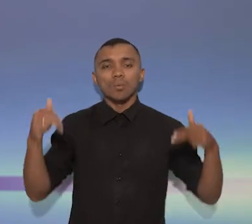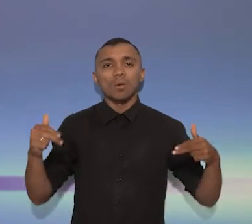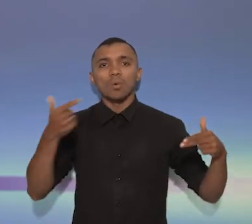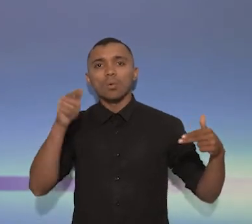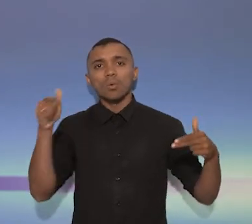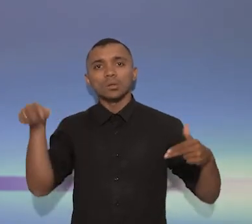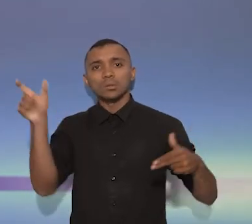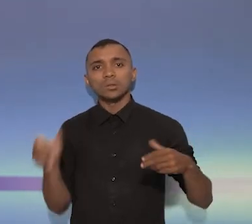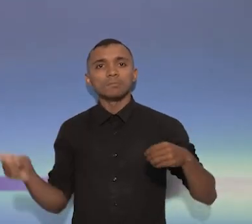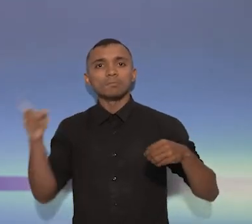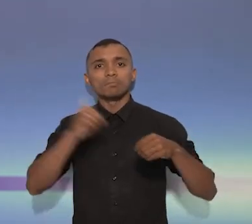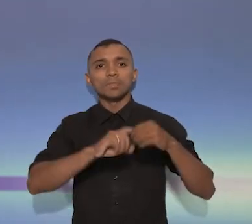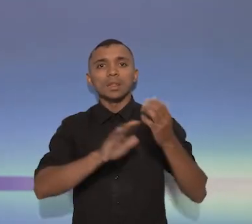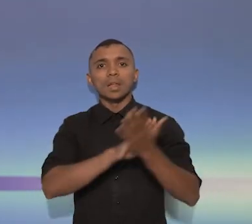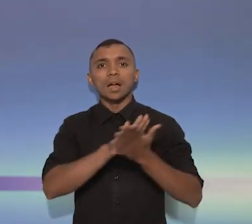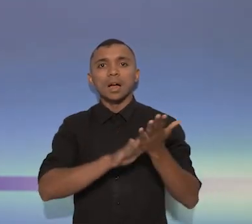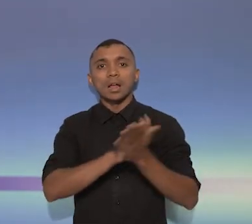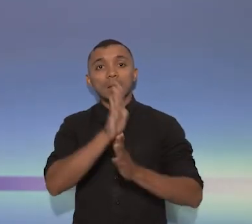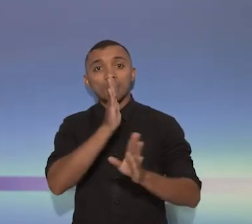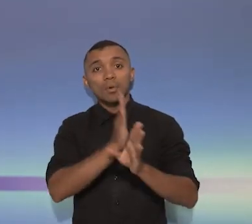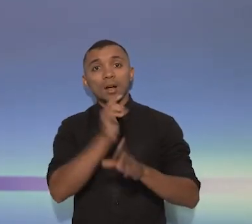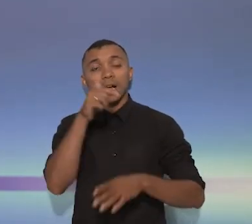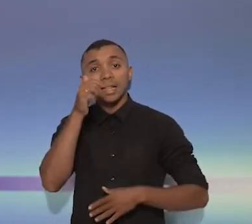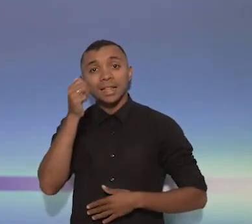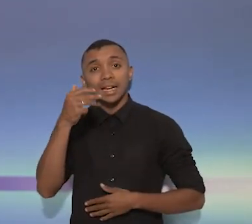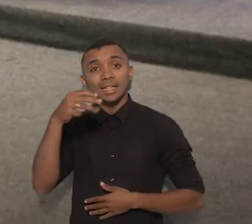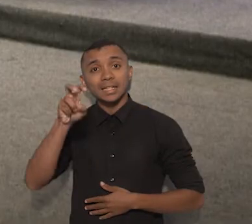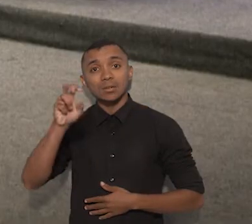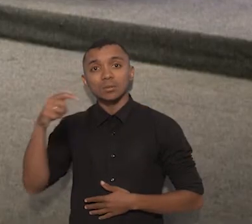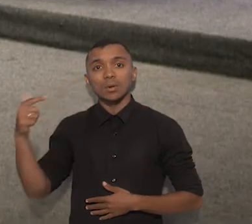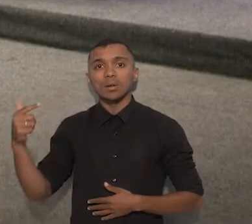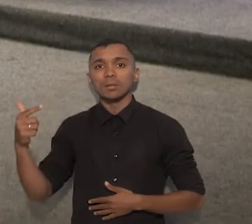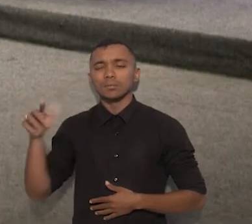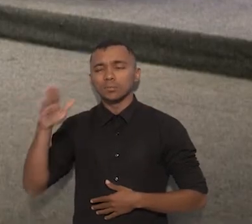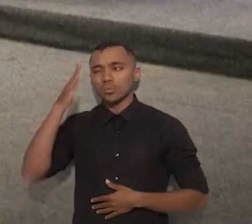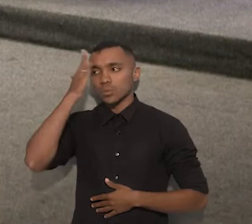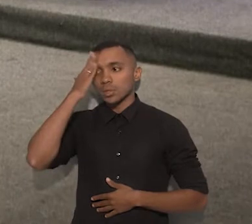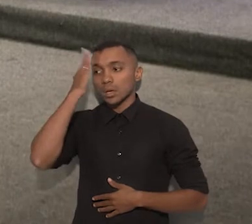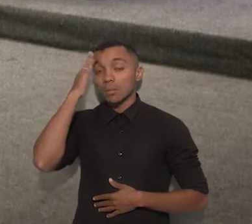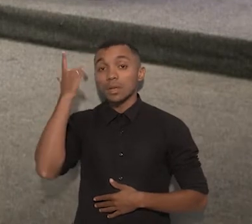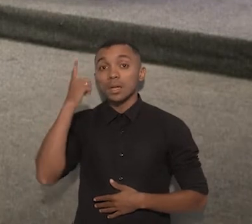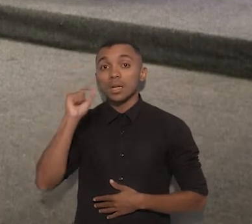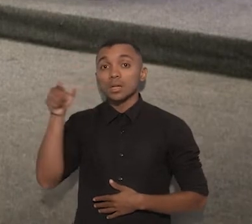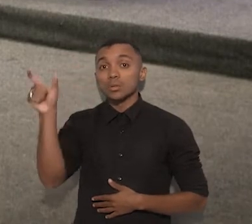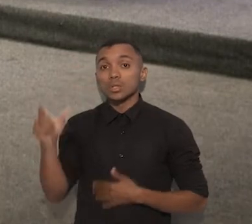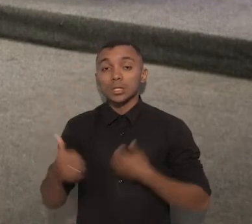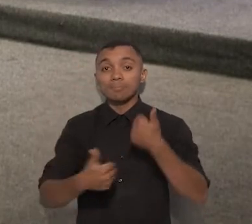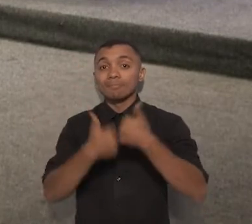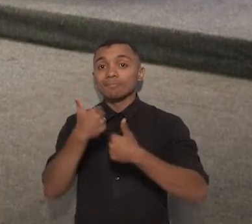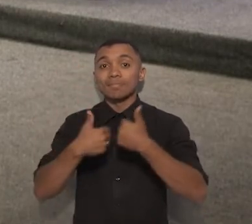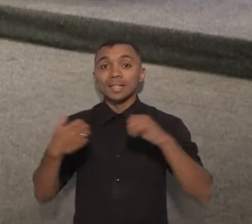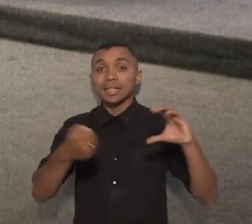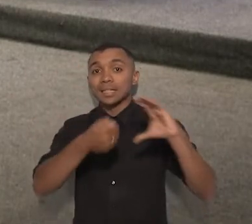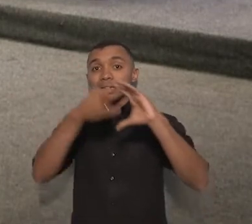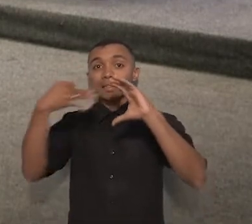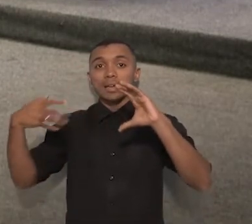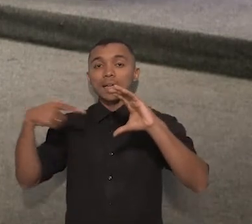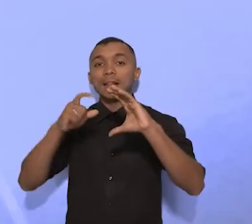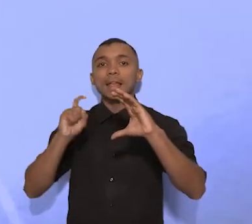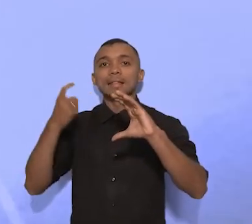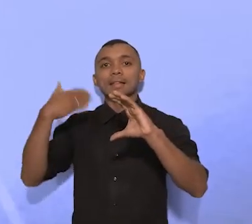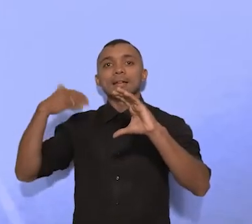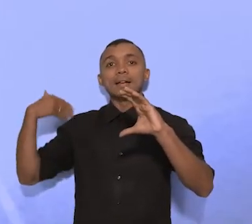brasileiro? Porque poucos times jogam no 3-5-2. Você sabe, claro, sabe quem foi o jogador com as características do Pikachu antes do